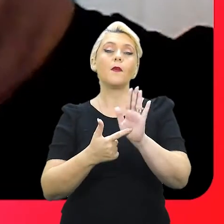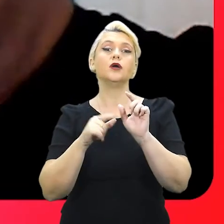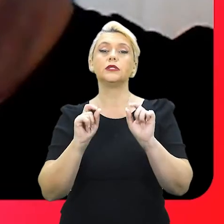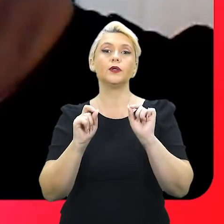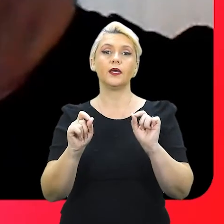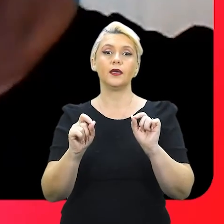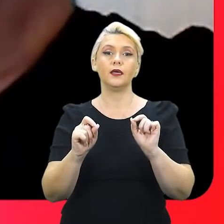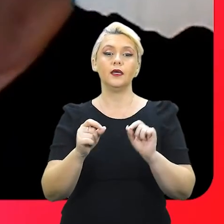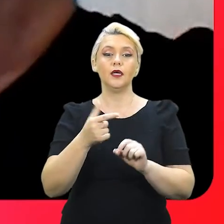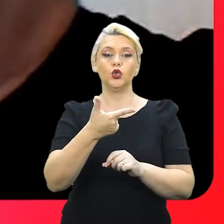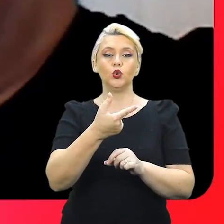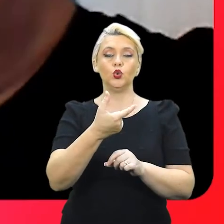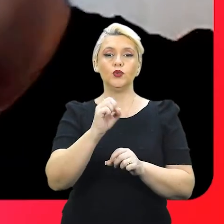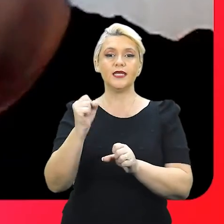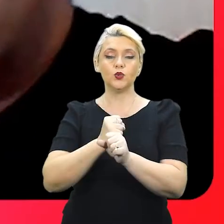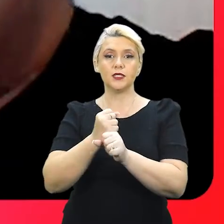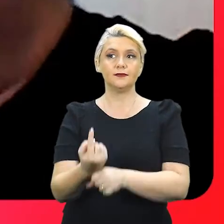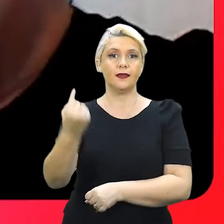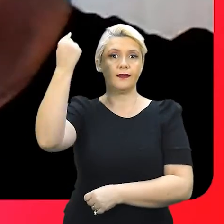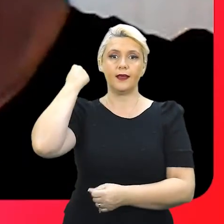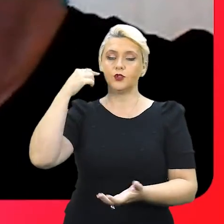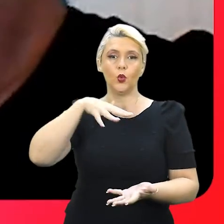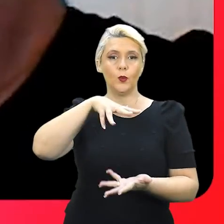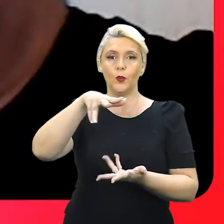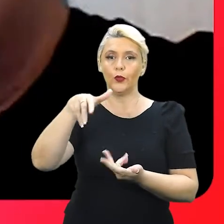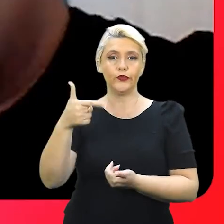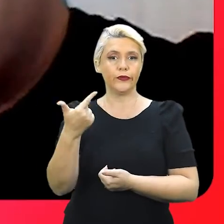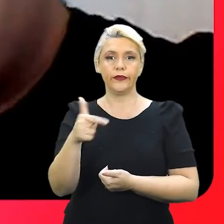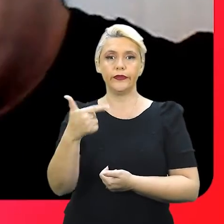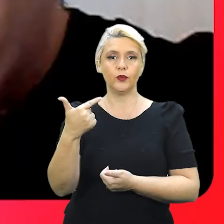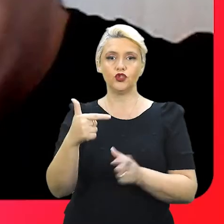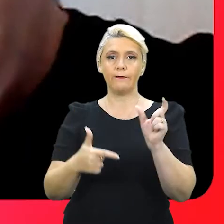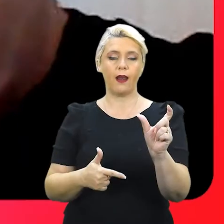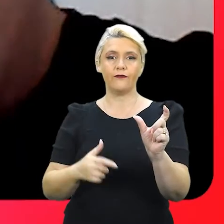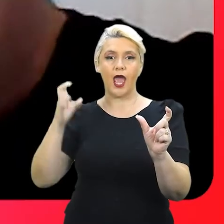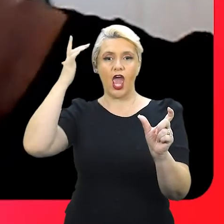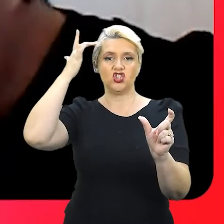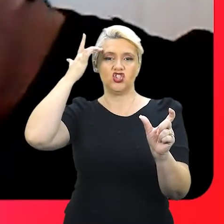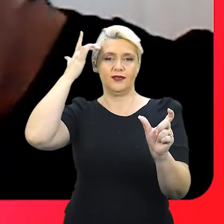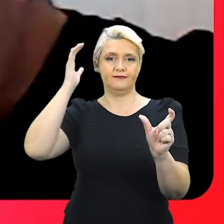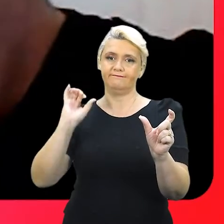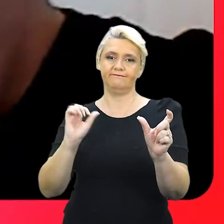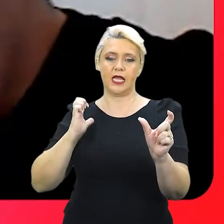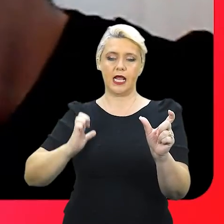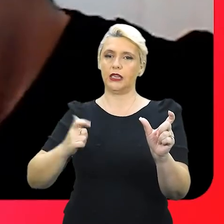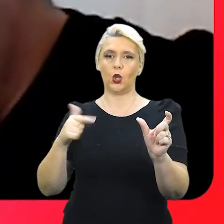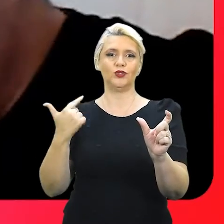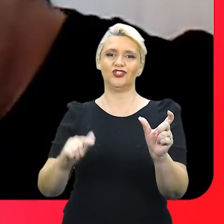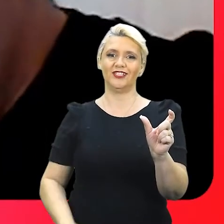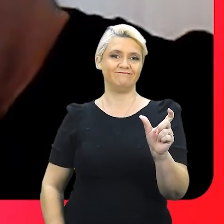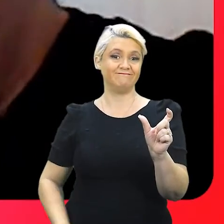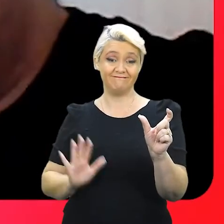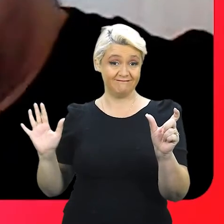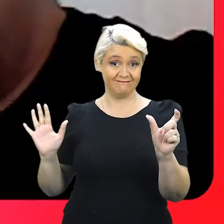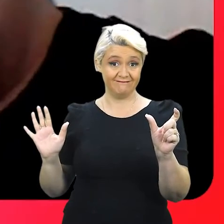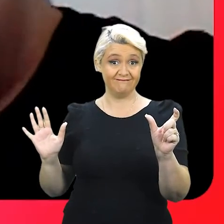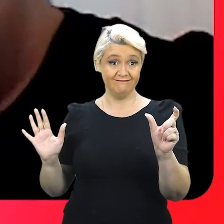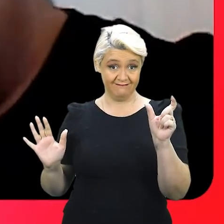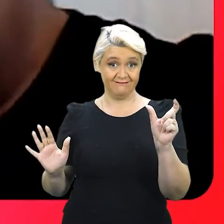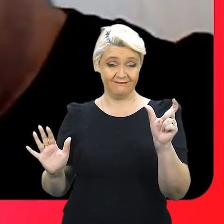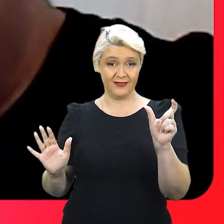que 200 anos atrás o mundo também não tinha essa palavra ética, né? Para muitos, ética